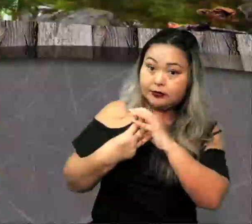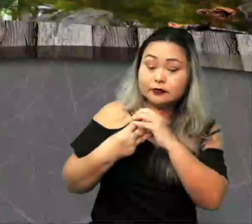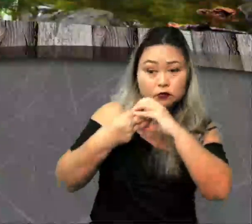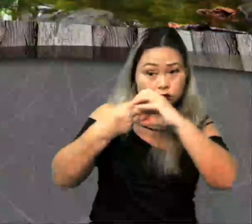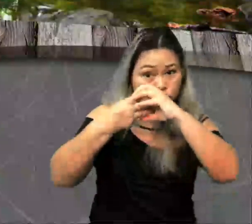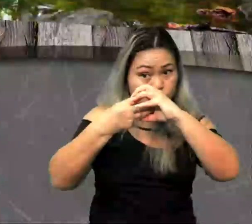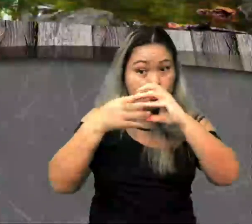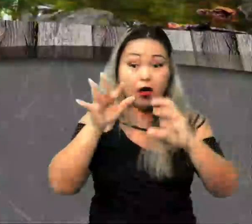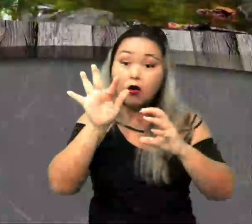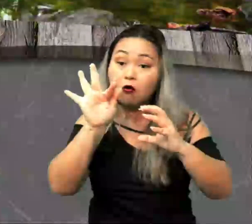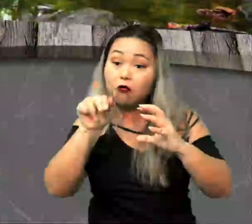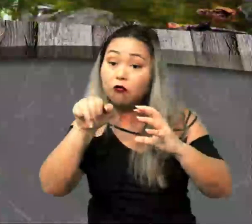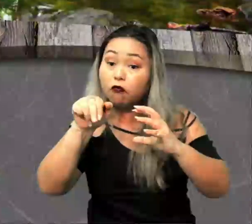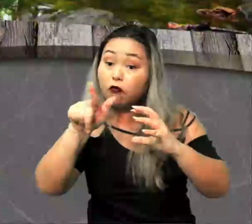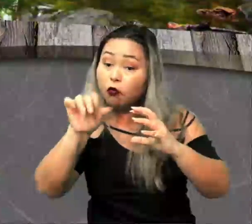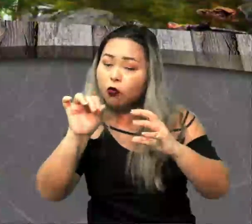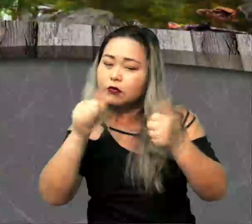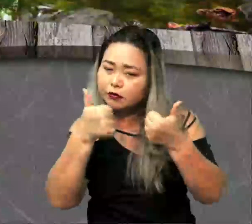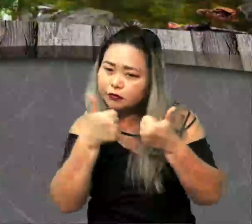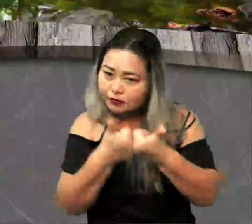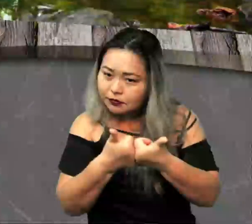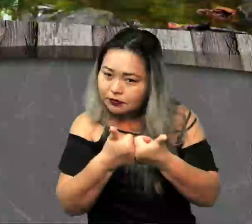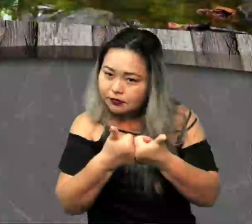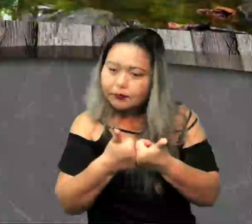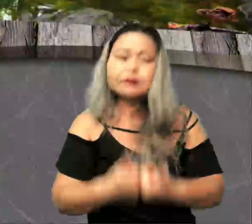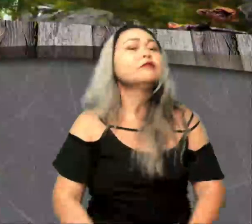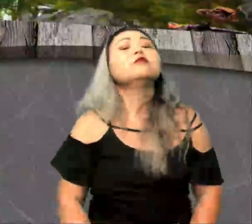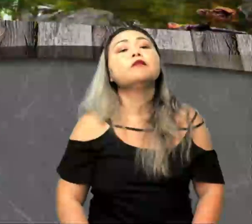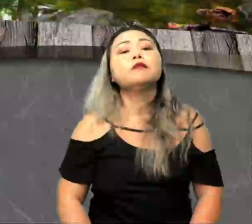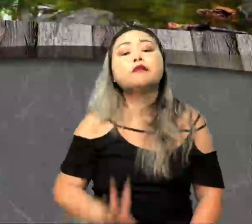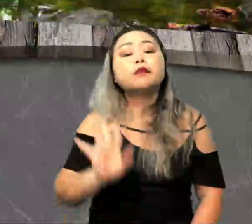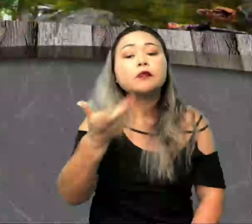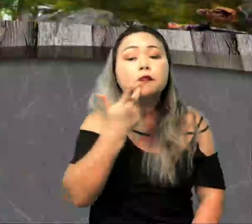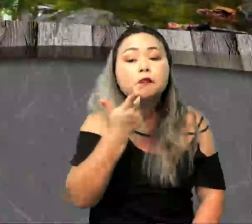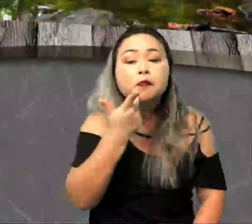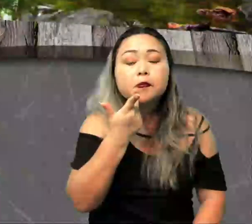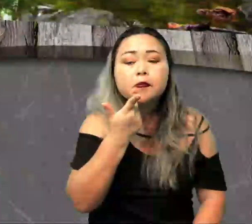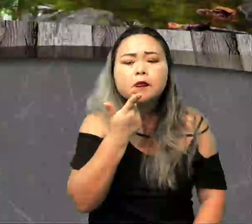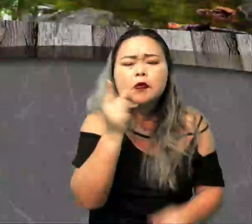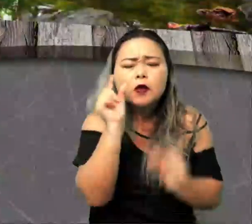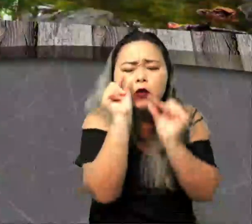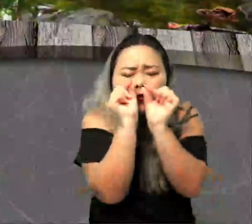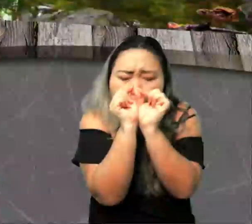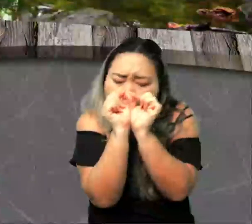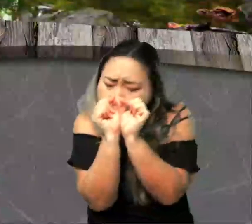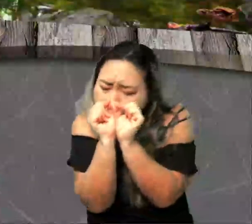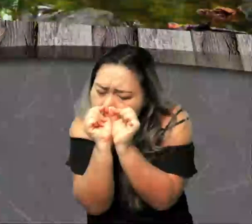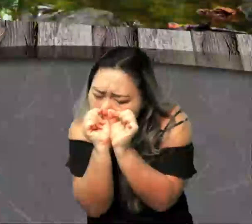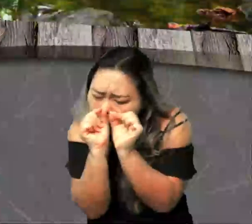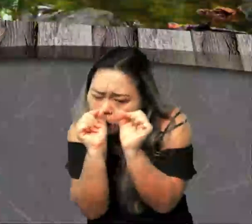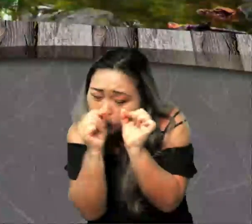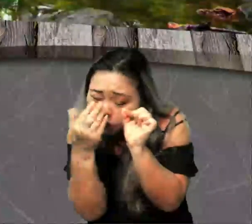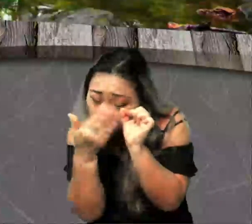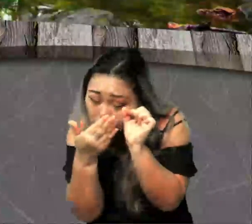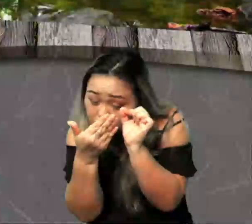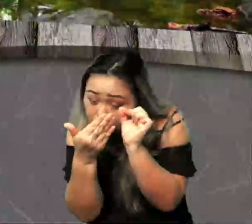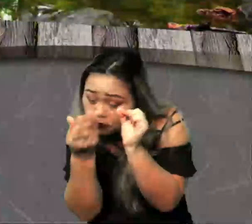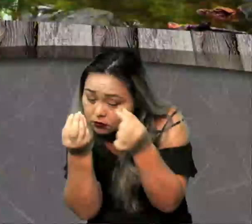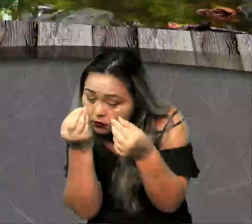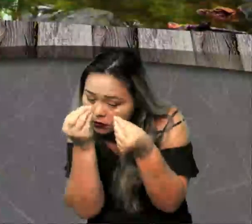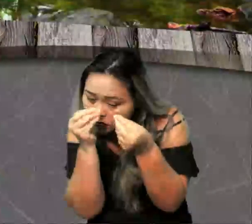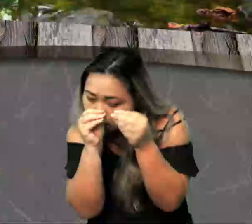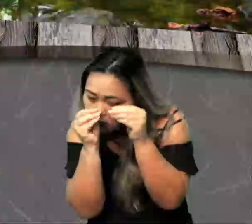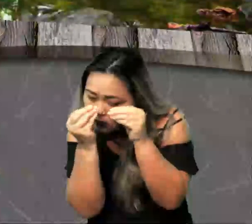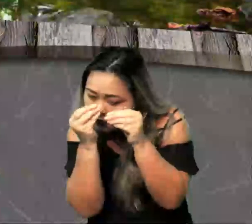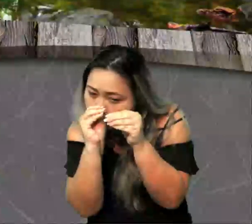é um fungo, tá bom? Então, nós estamos falando de estruturas micro e que vão